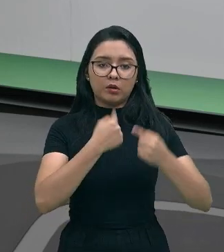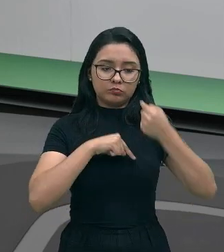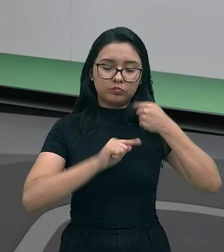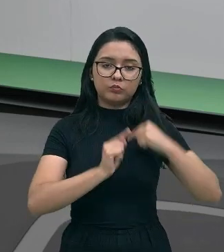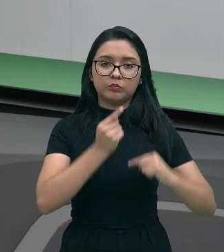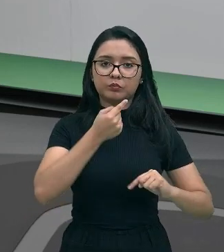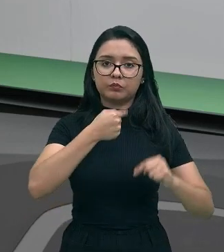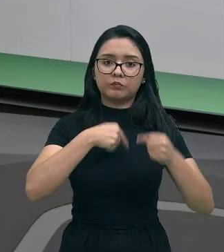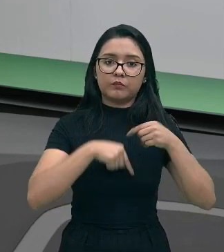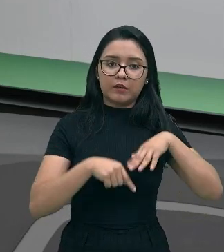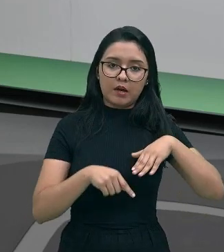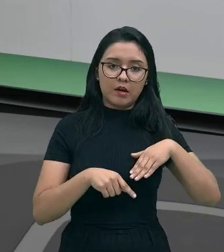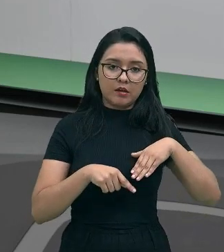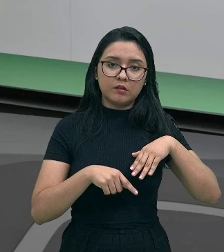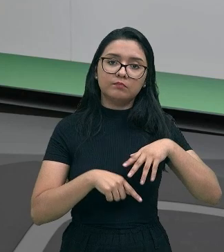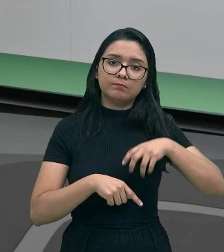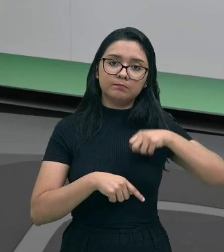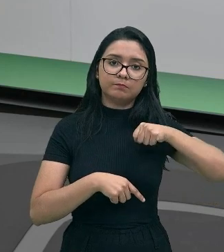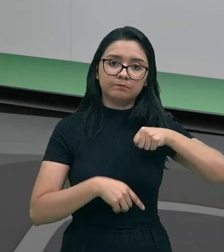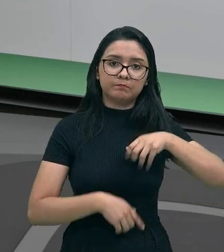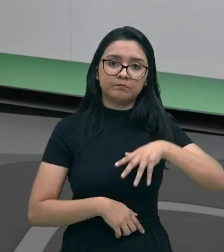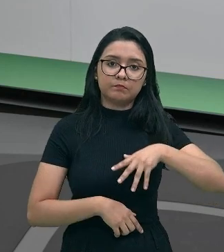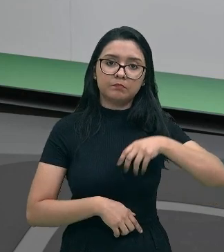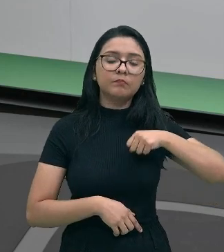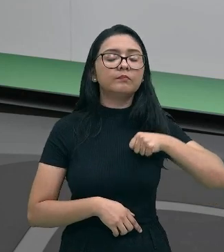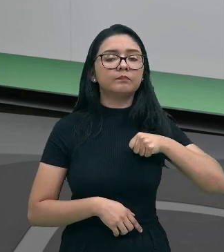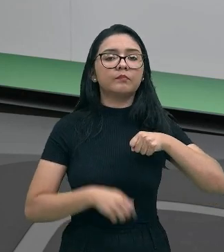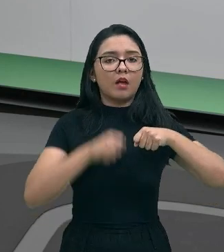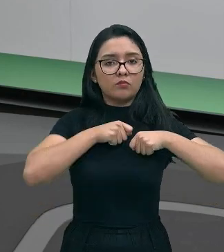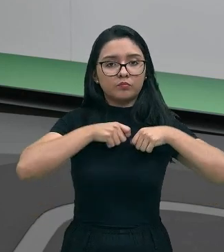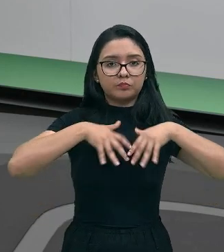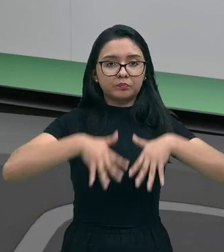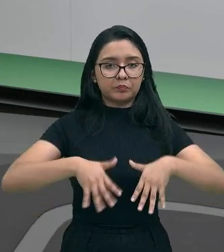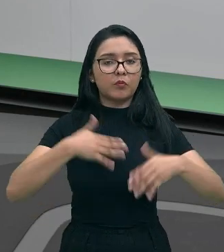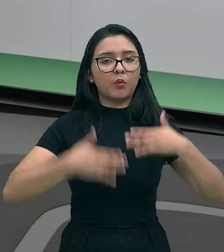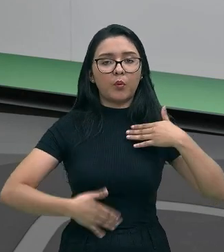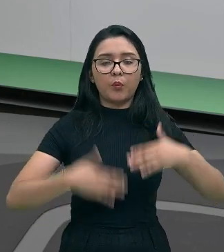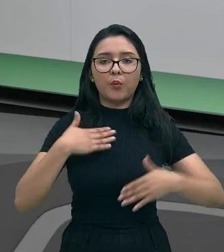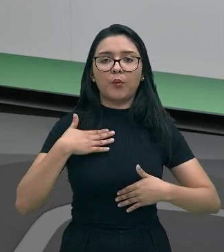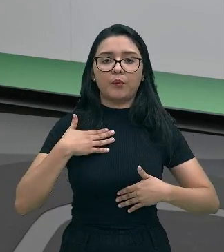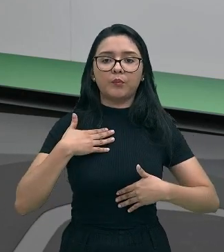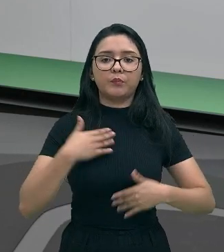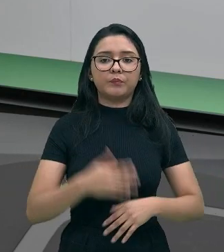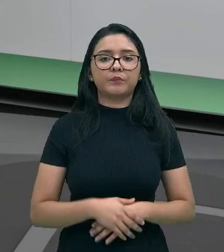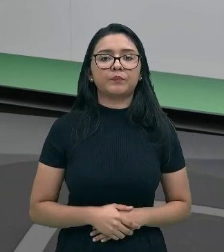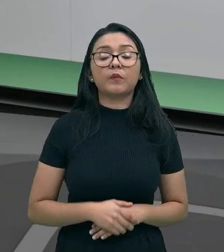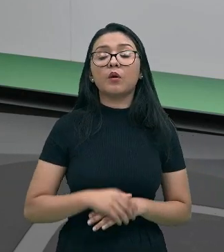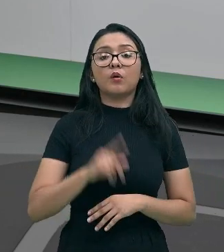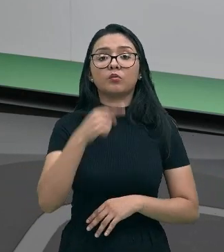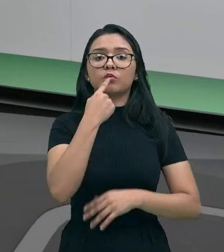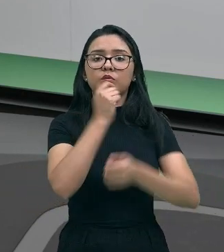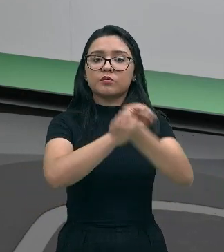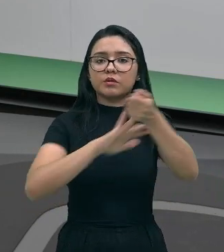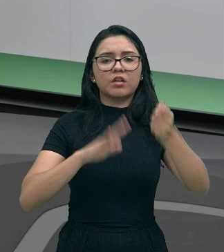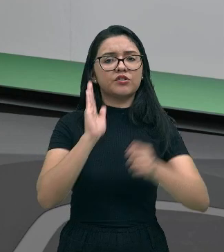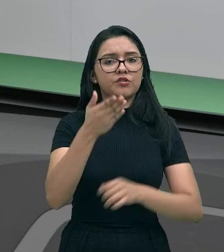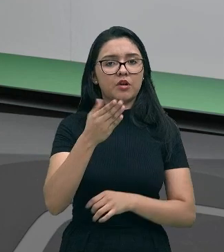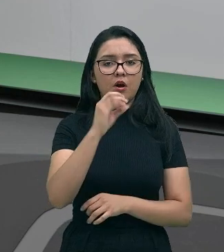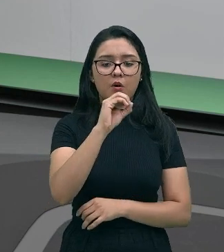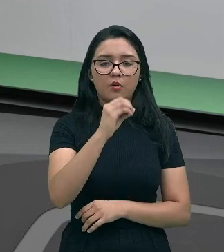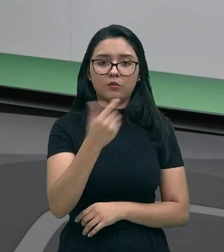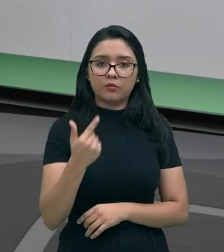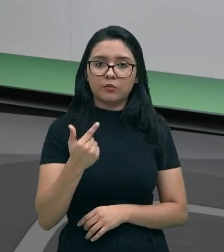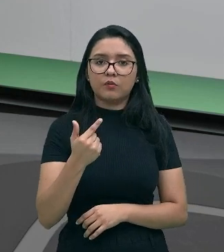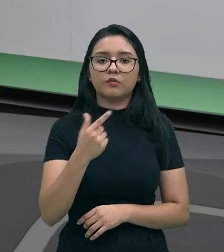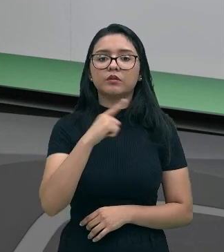se contrai novamente e aí ele envia esse sangue para todo o corpo, esse sangue que está oxigenado, né? E a gente tem aí